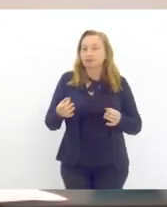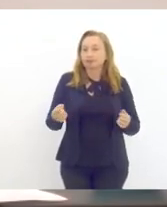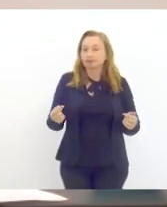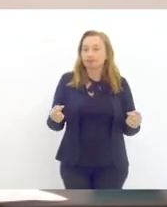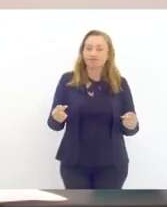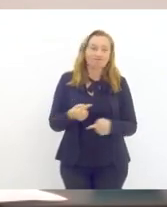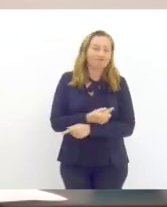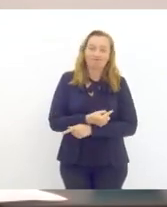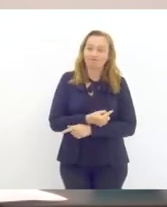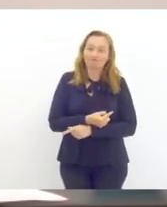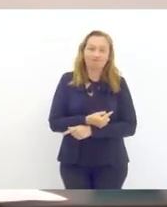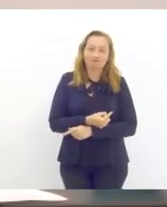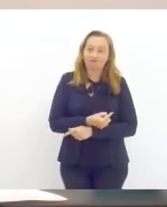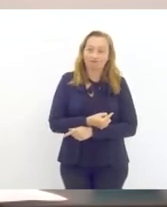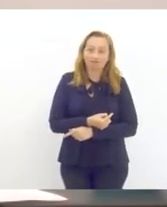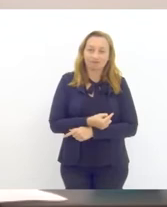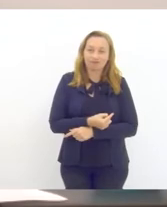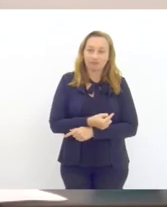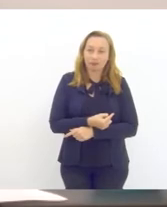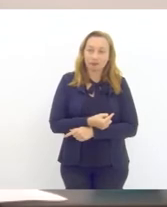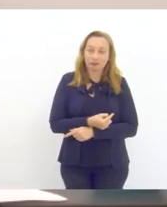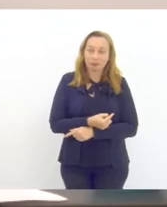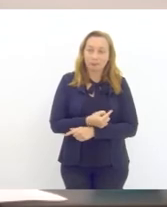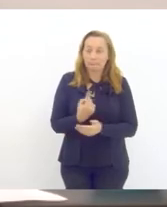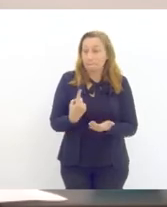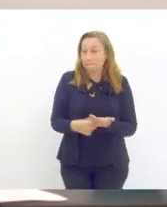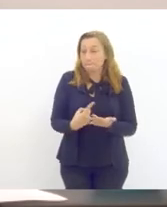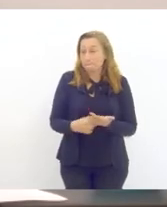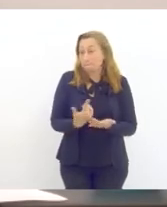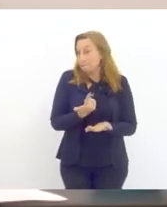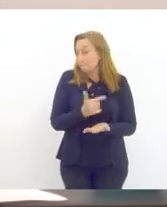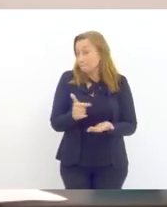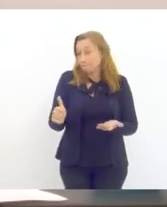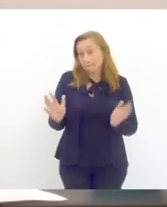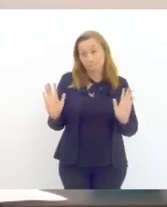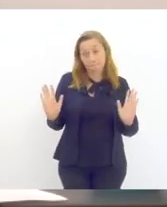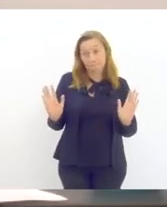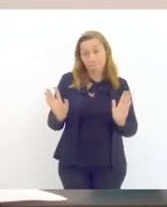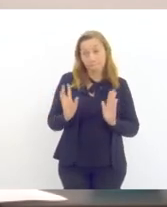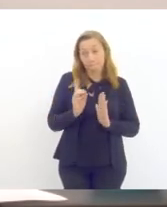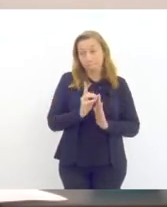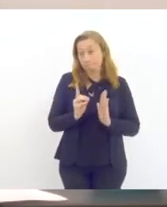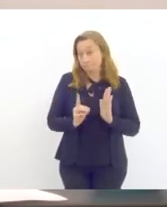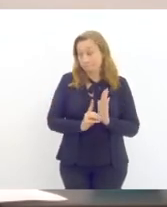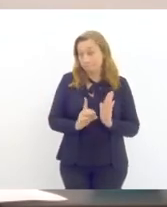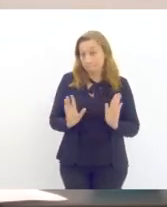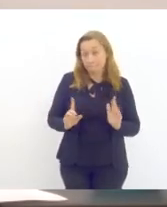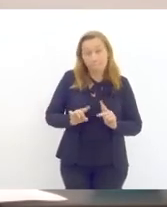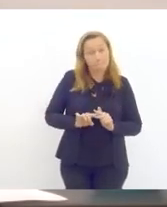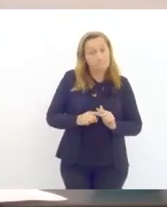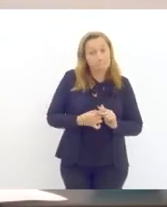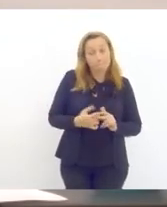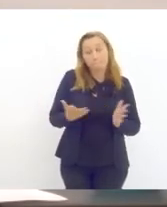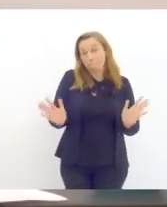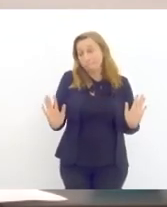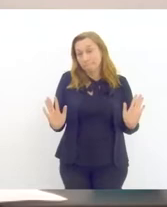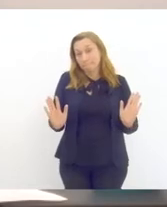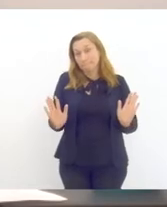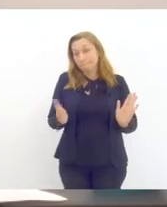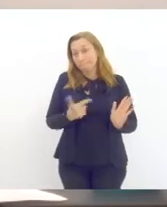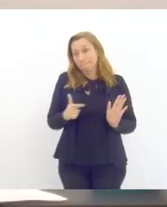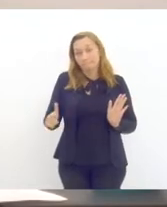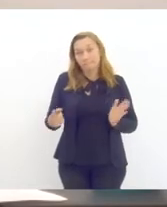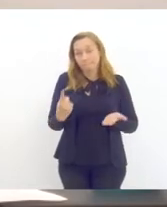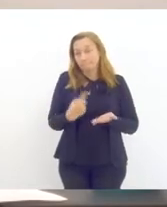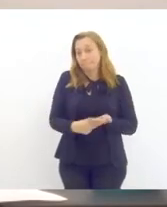profunda e sem acordo de ser por decreto, a regulamentação, aí não tem acordo com